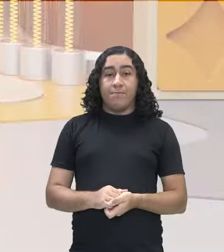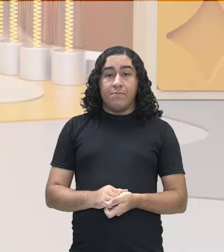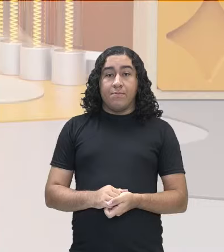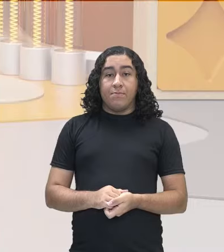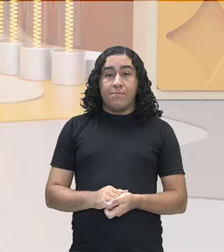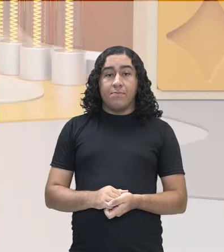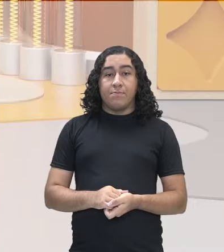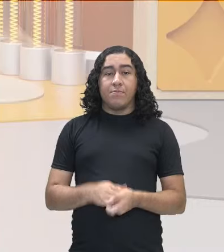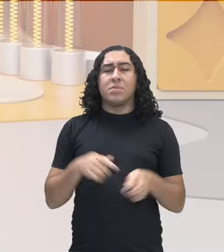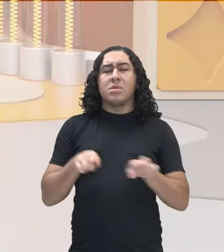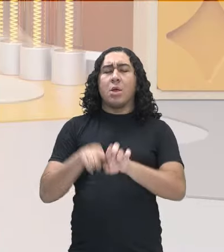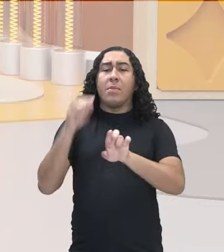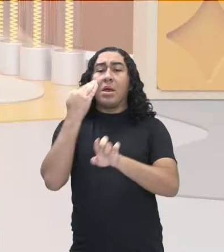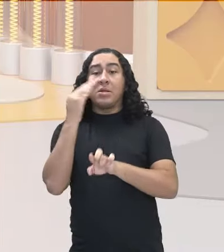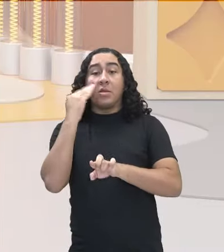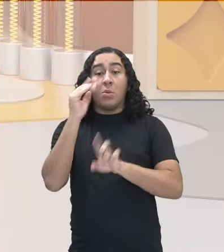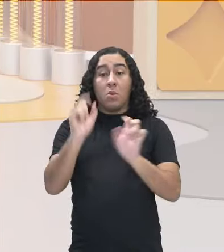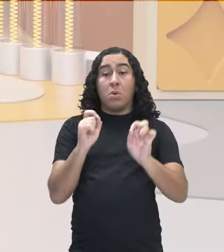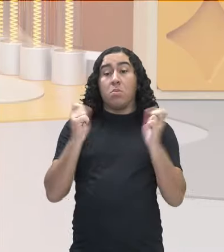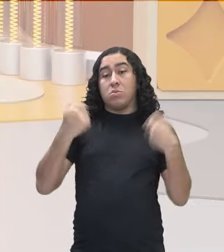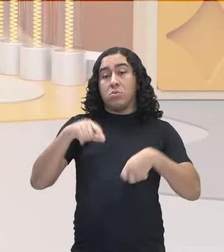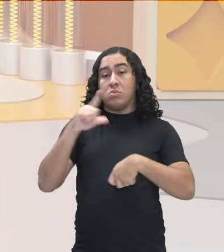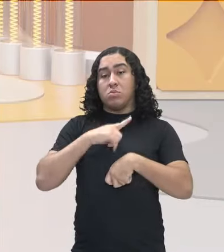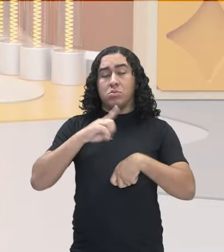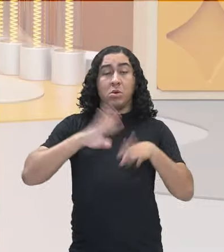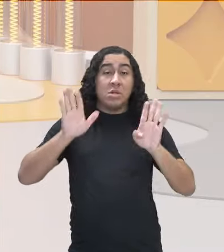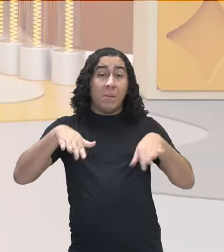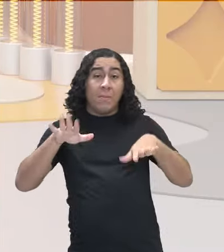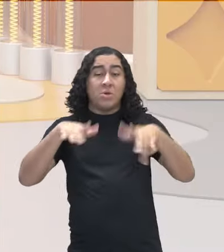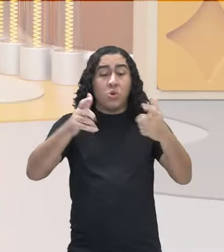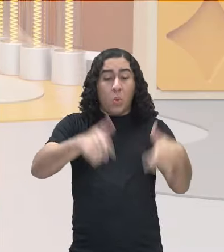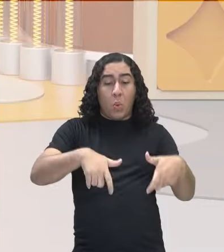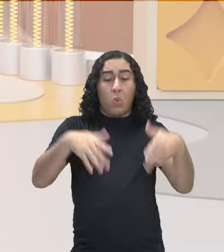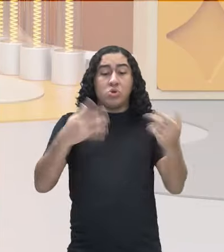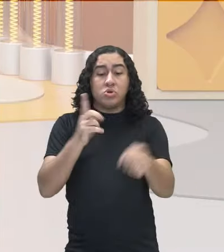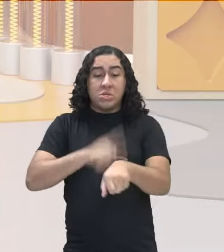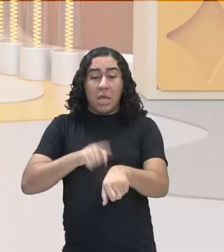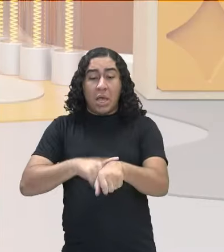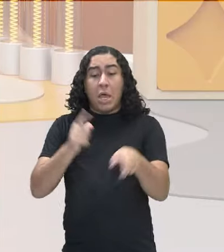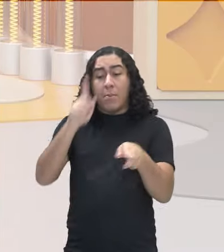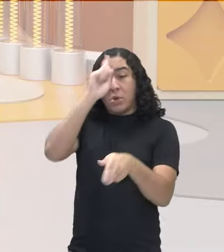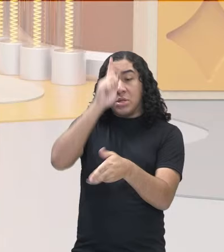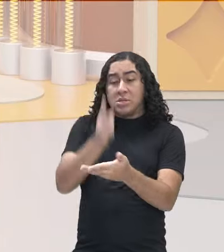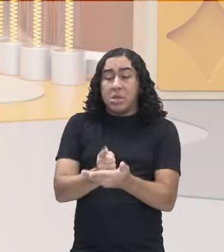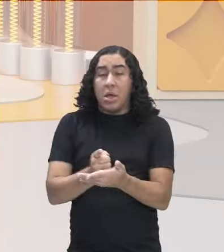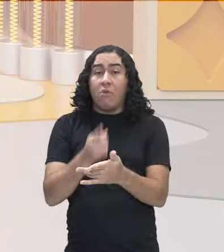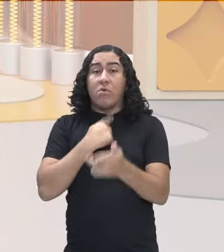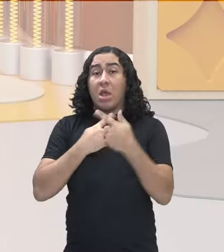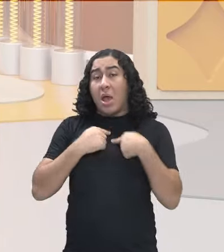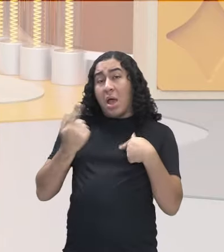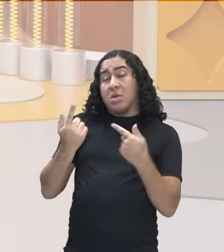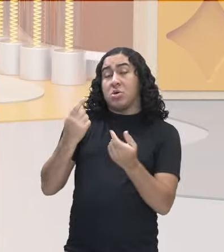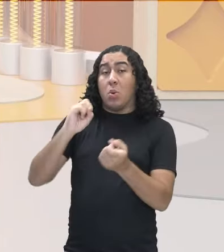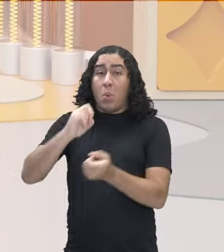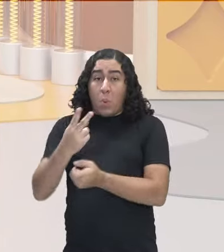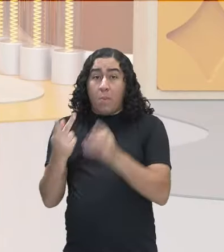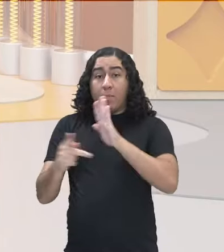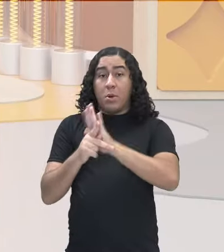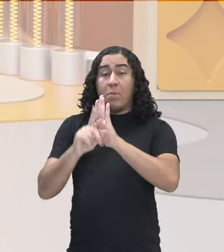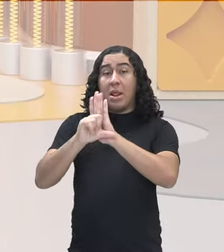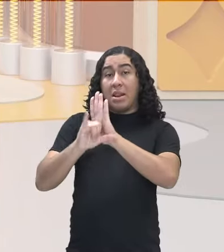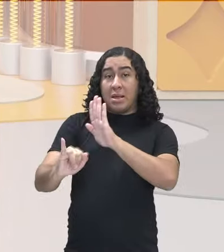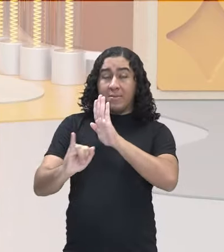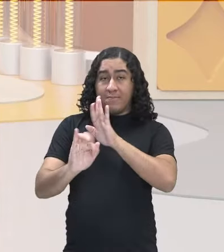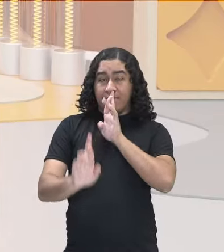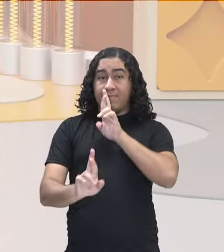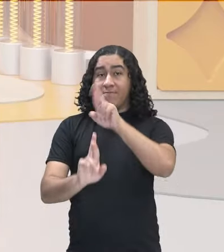tem e entender também que elas podem variar em relação ao espaço duração tomada de decisão e também em relação com a